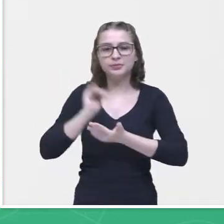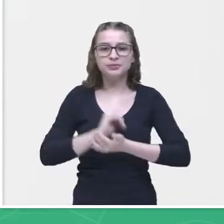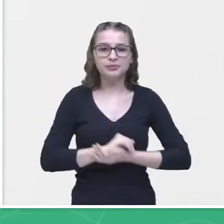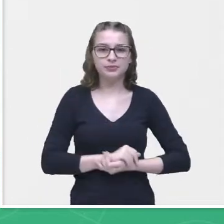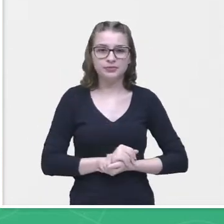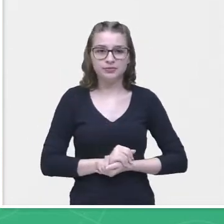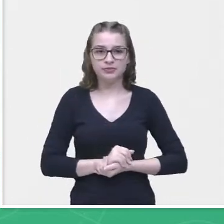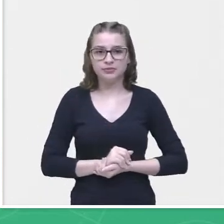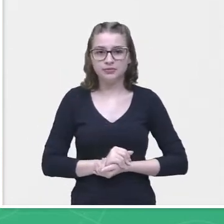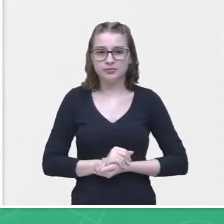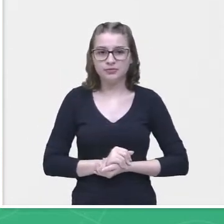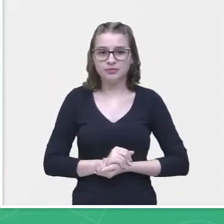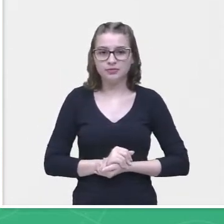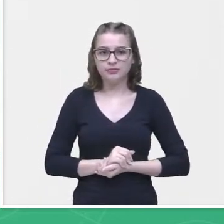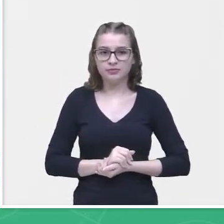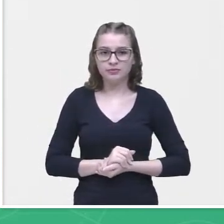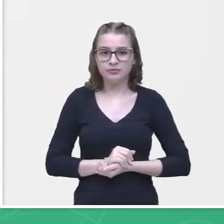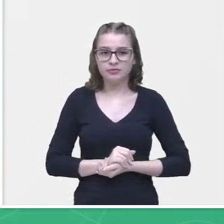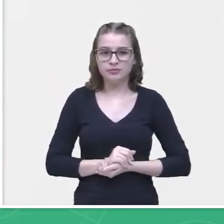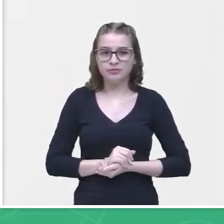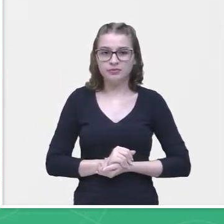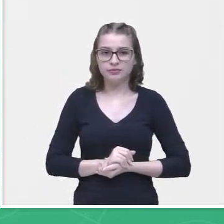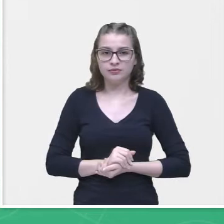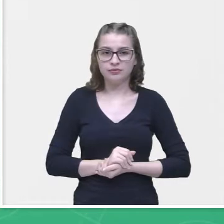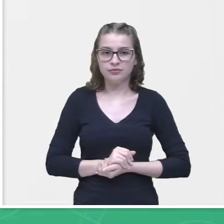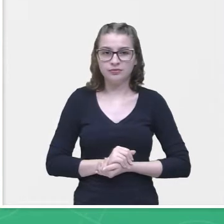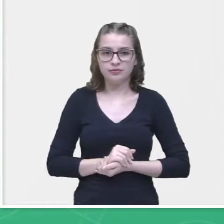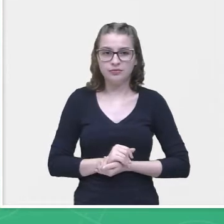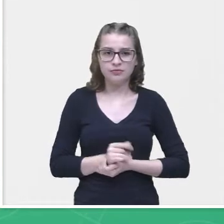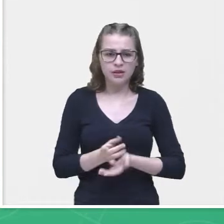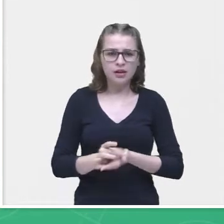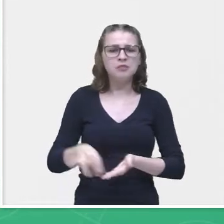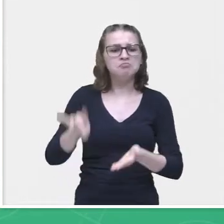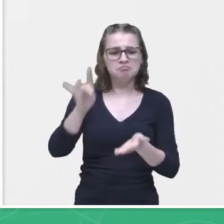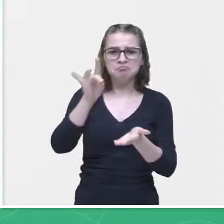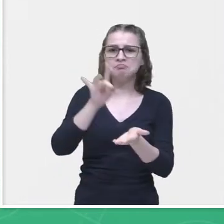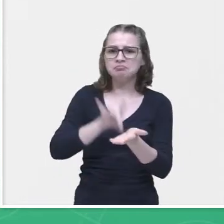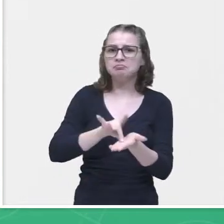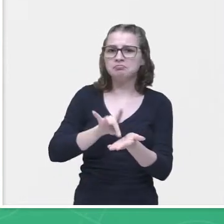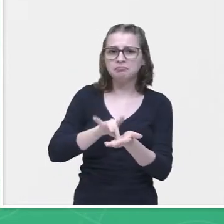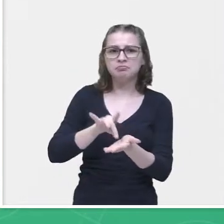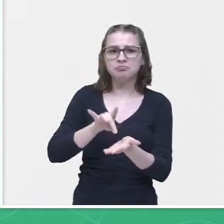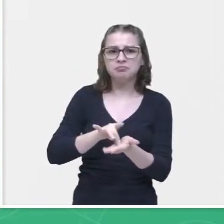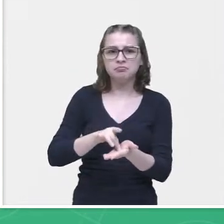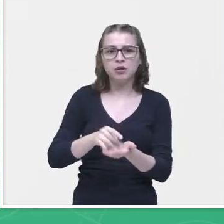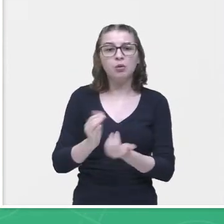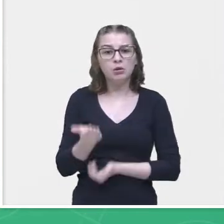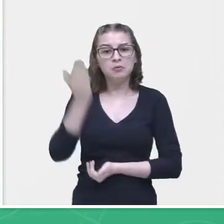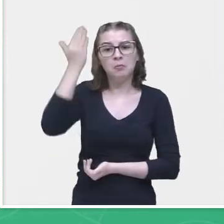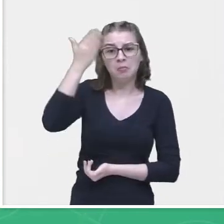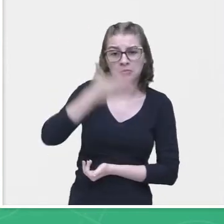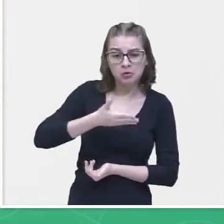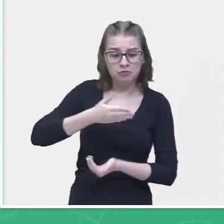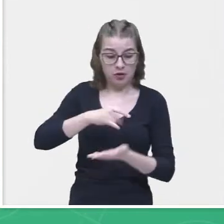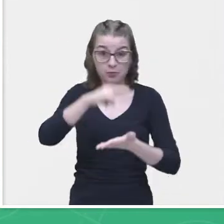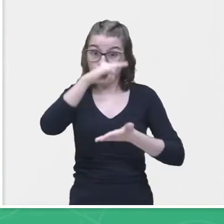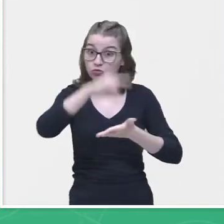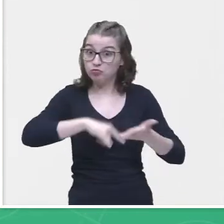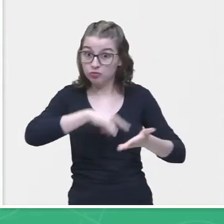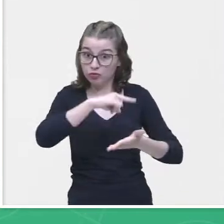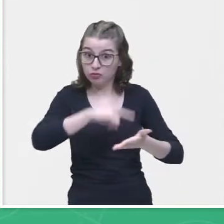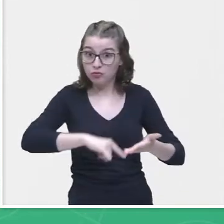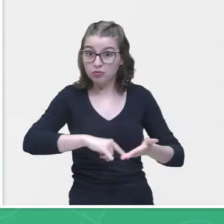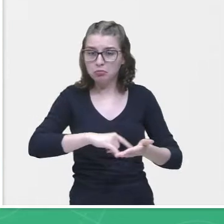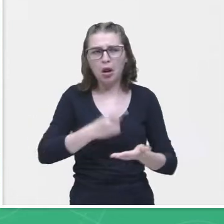É uma realidade, não é verdade? Olha aí, fato. Pode ser comprovado por meio de documentos, não é isso? Ou